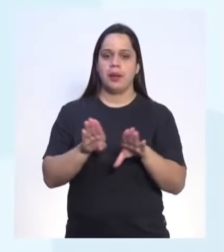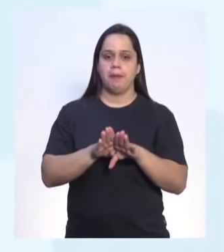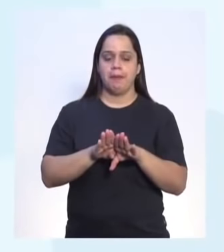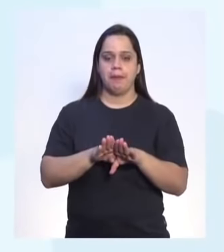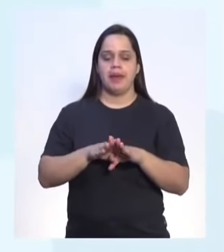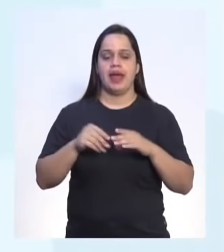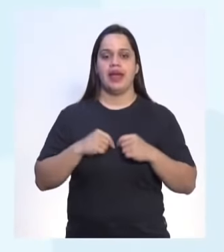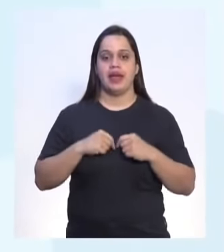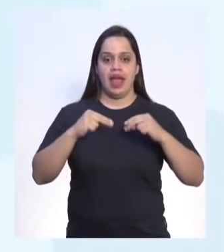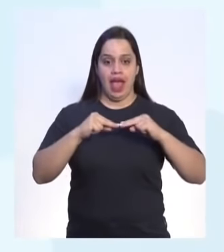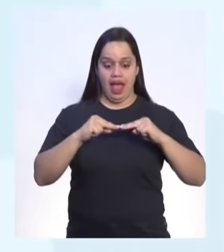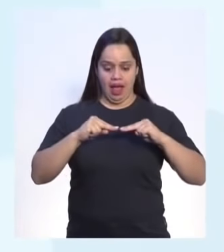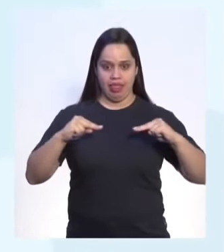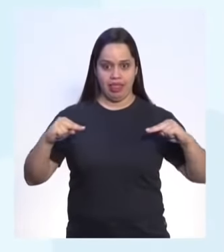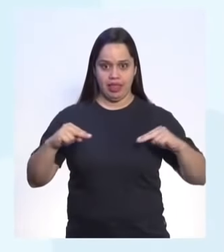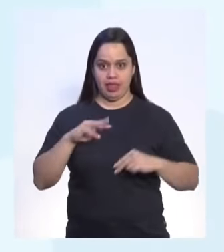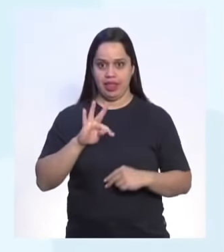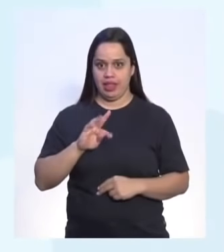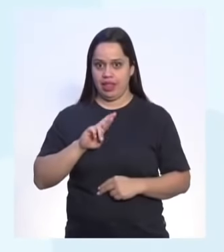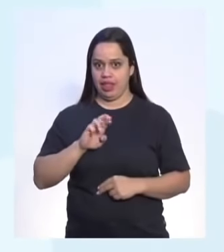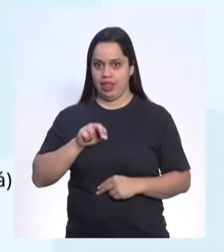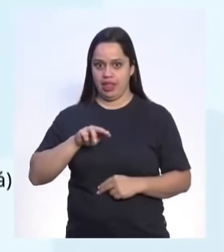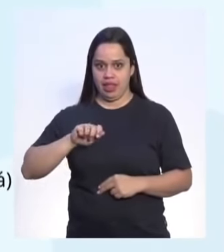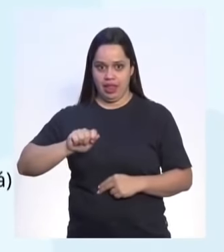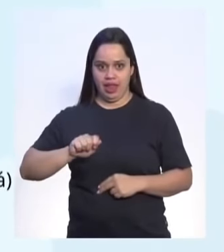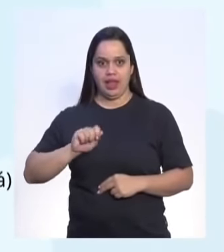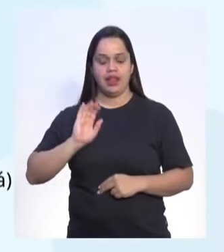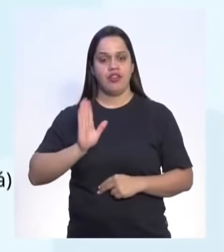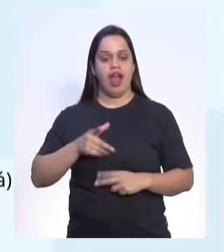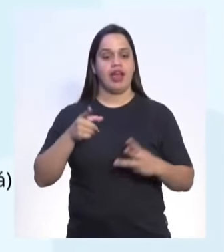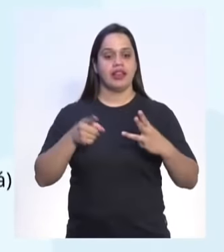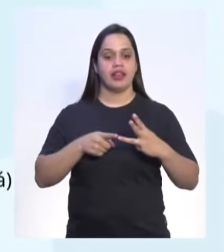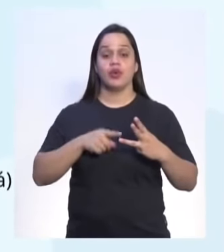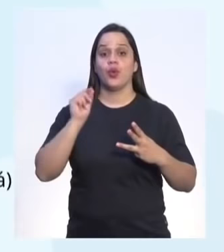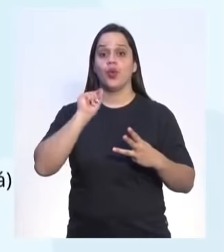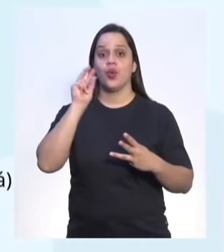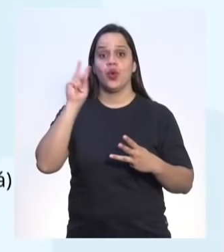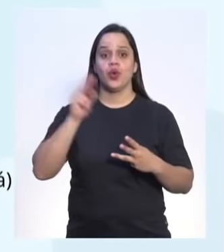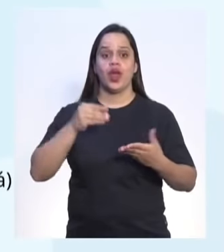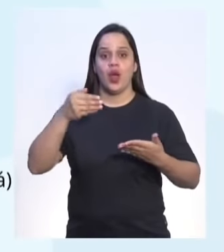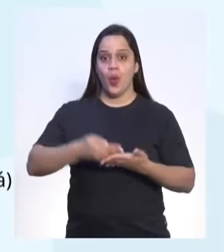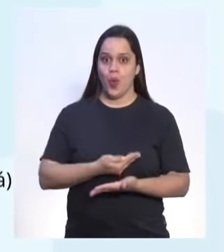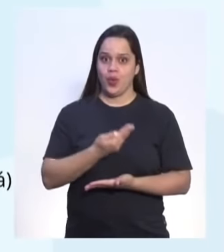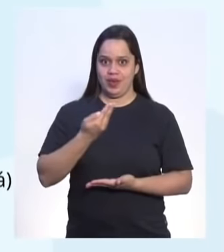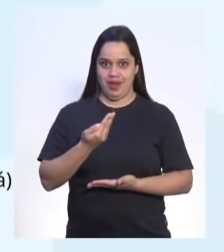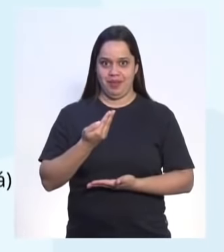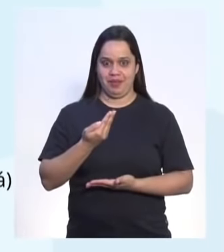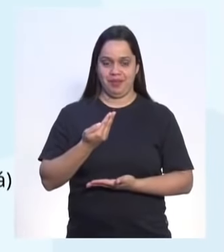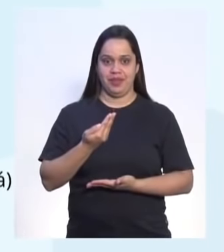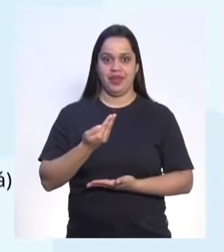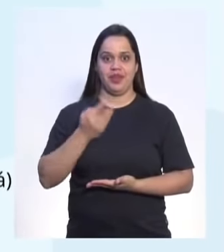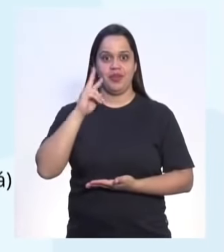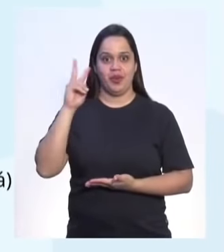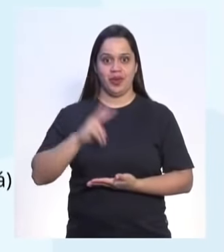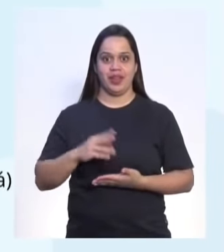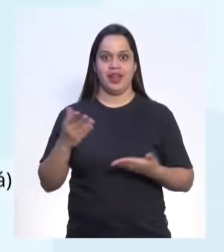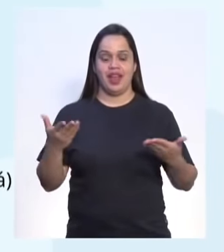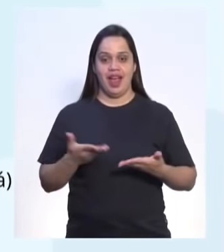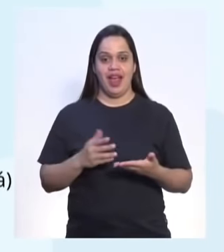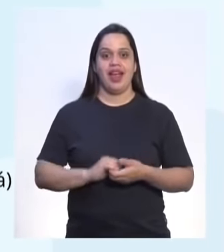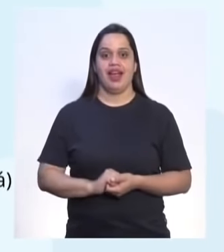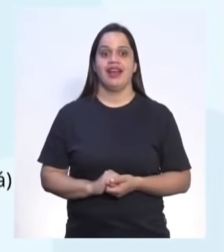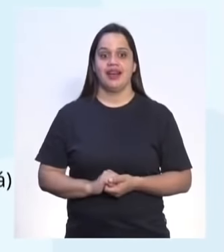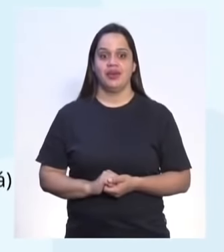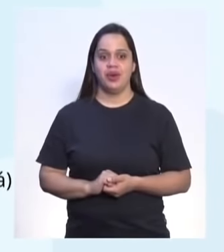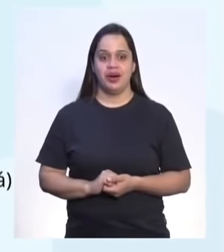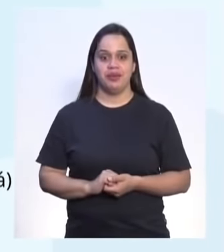foi basicão, comum. E por último eu coloquei a colher. Acho que um professor tinha colocado isso também.